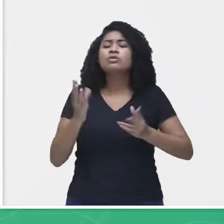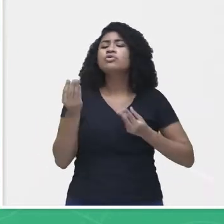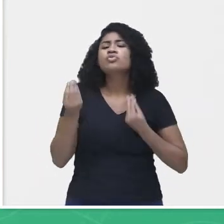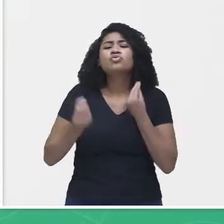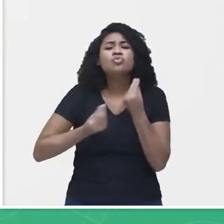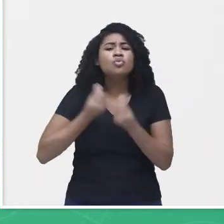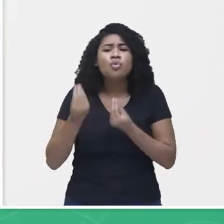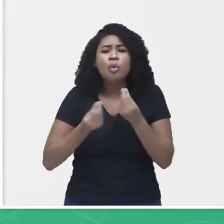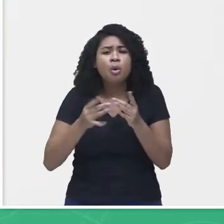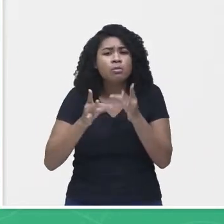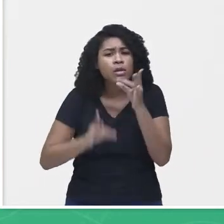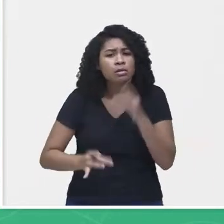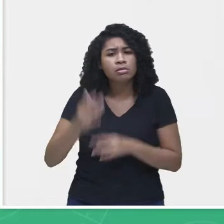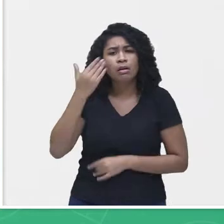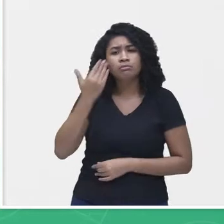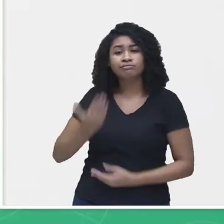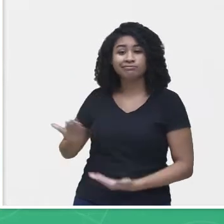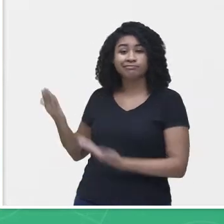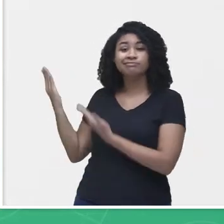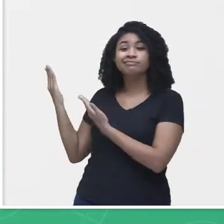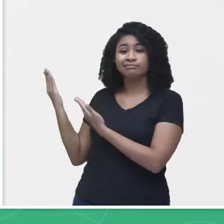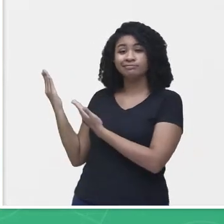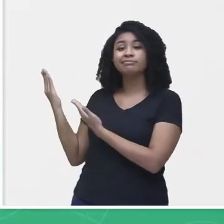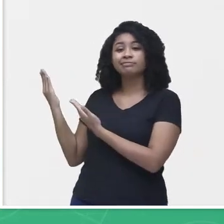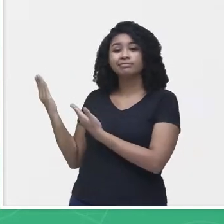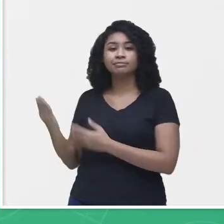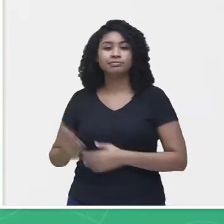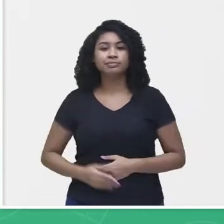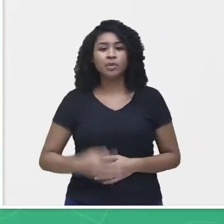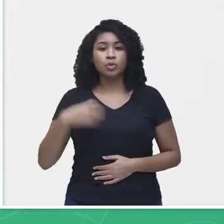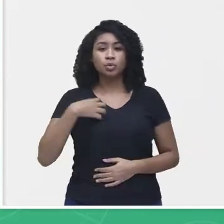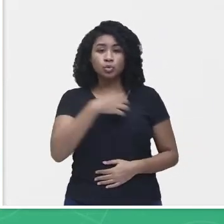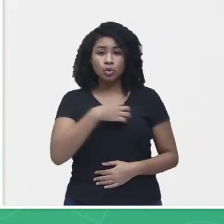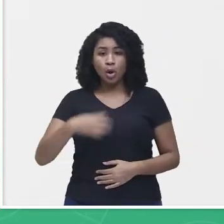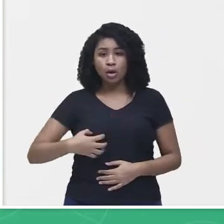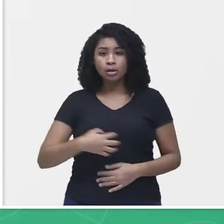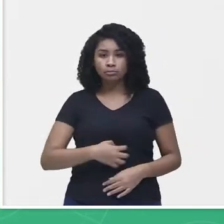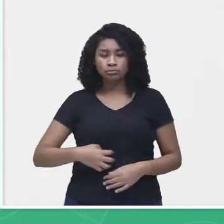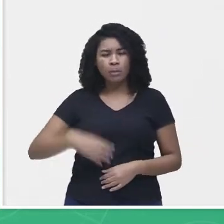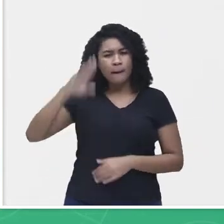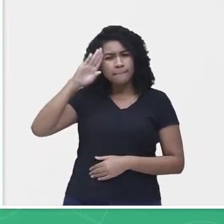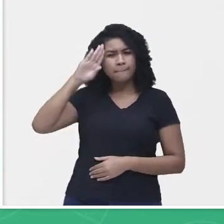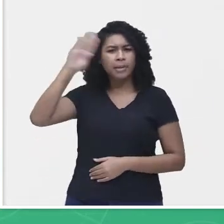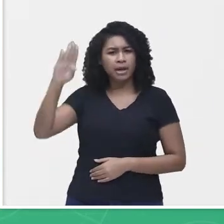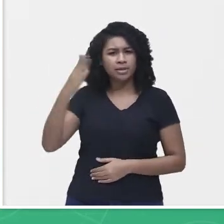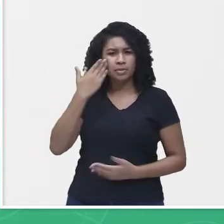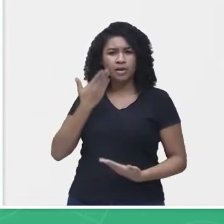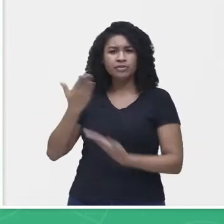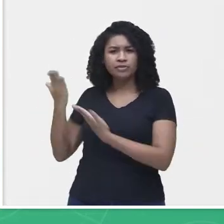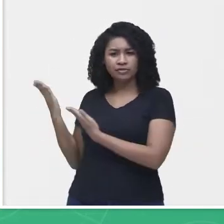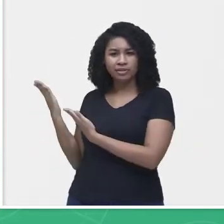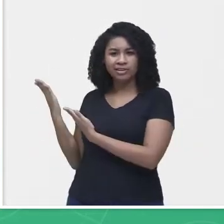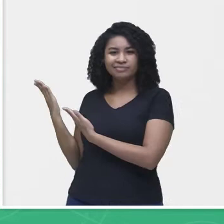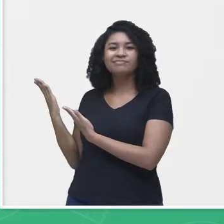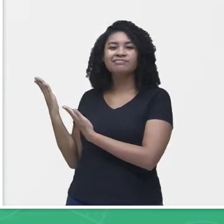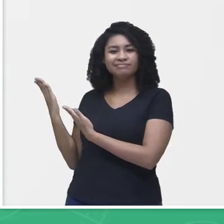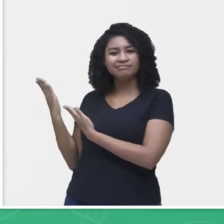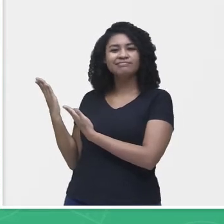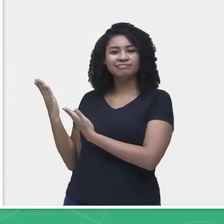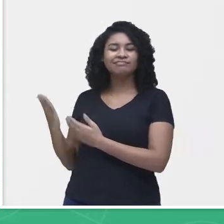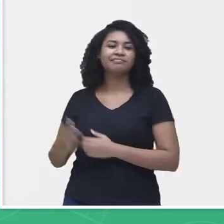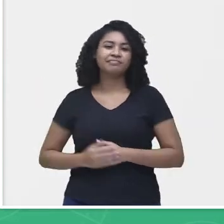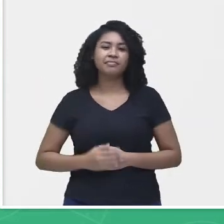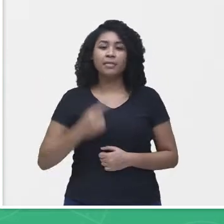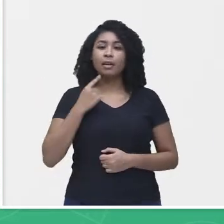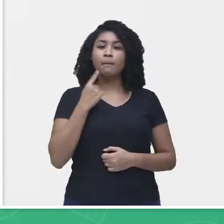gente, é formado aí por esses órgãos principais, né? Nós temos os órgãos principais, como